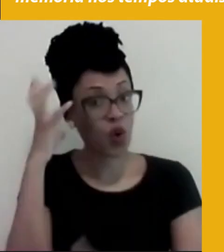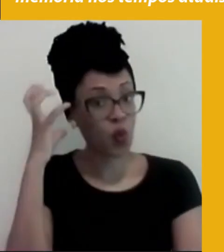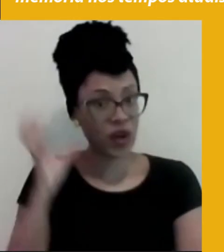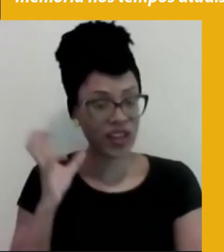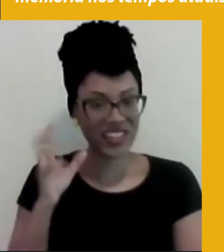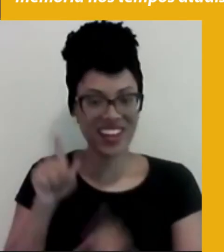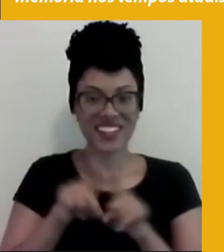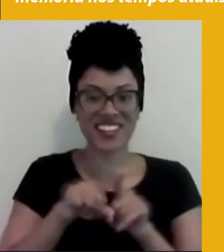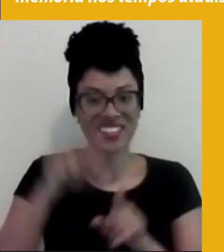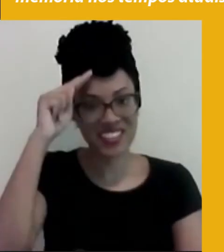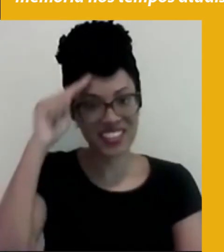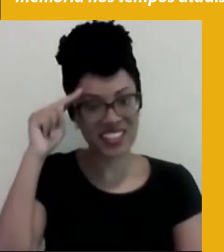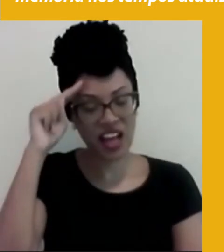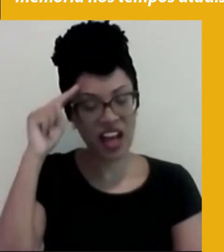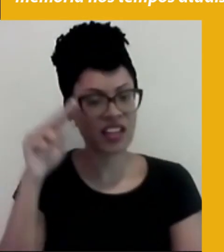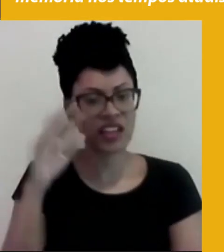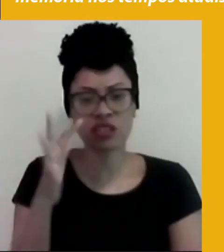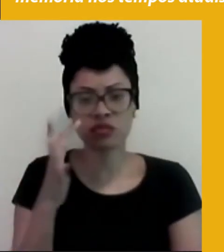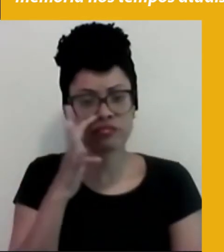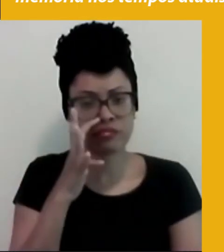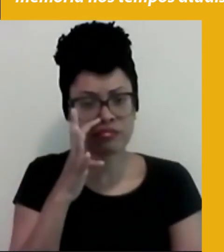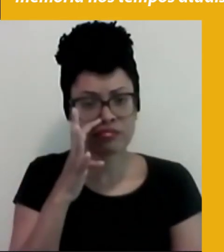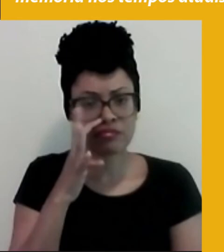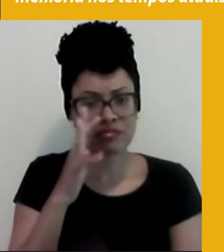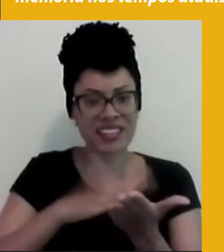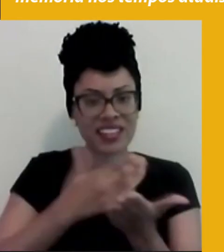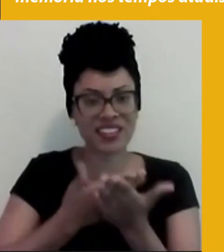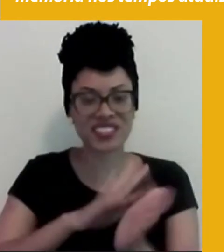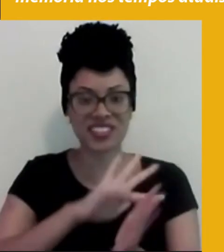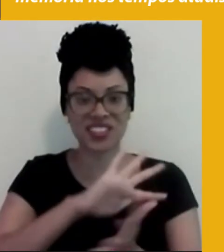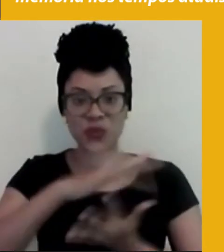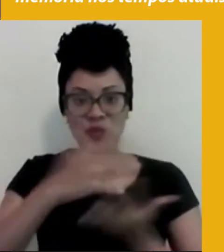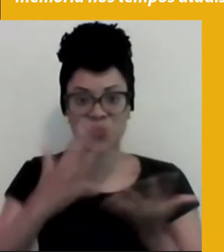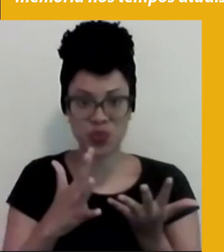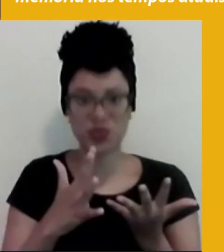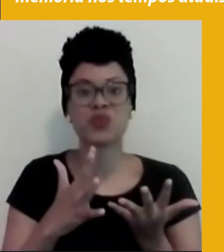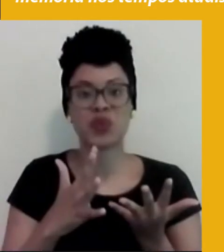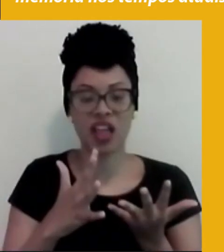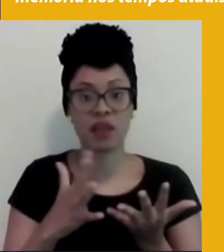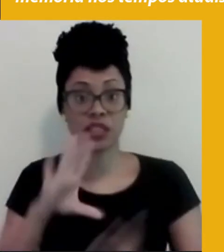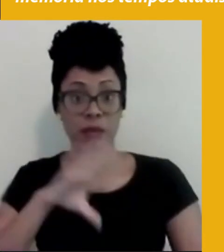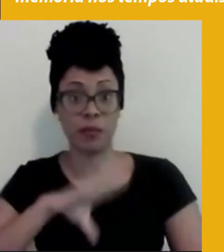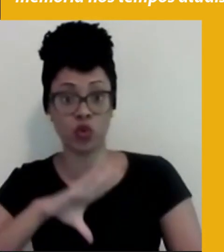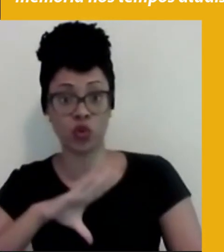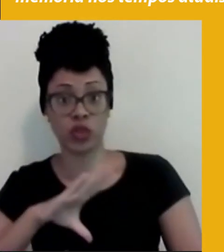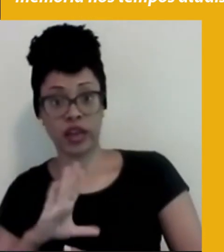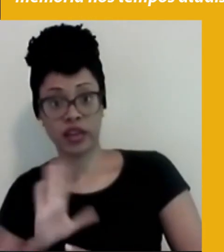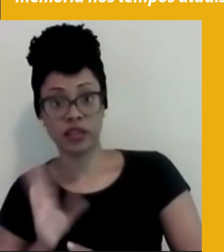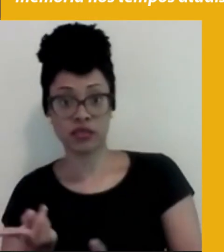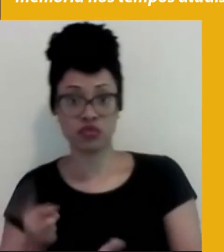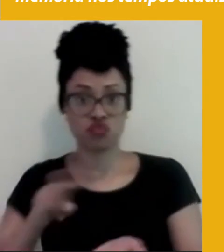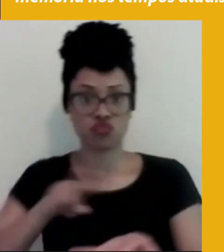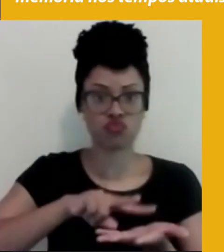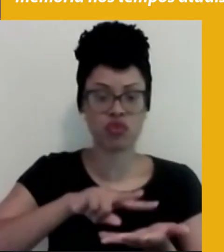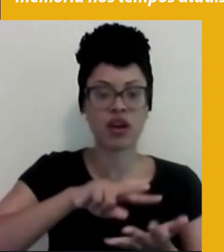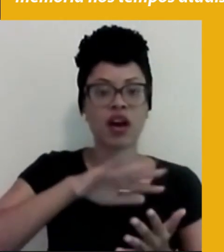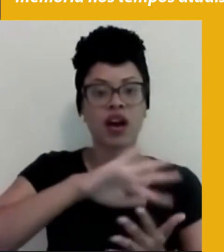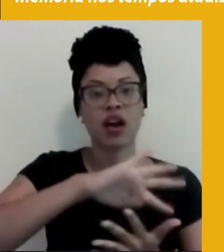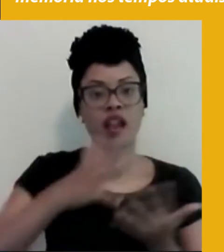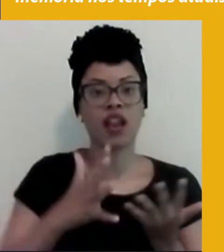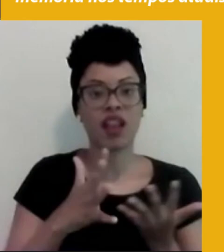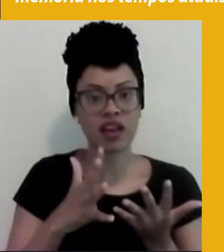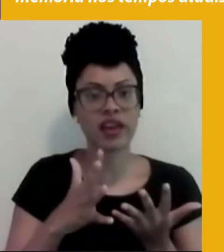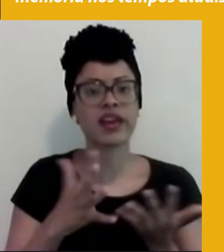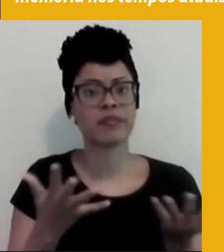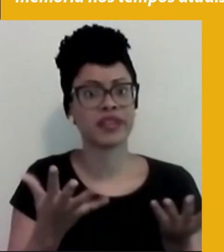muito quando as pessoas traduzem, né? Quer dizer, ampliam o nosso conhecimento com essa habilidade. Tá? Eu não gostaria de